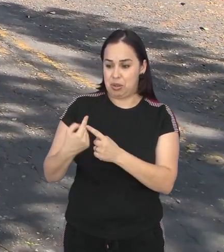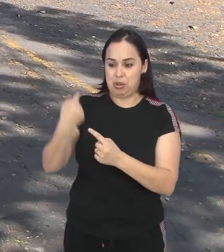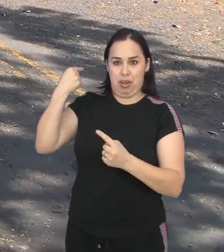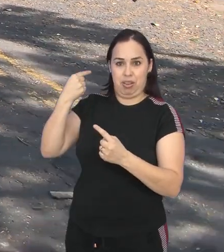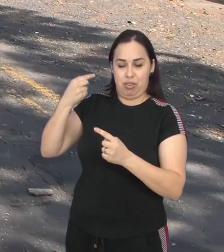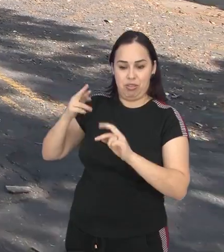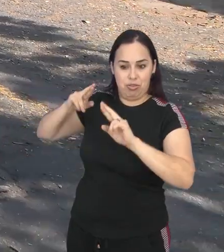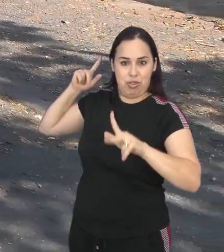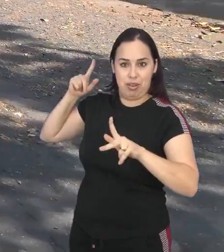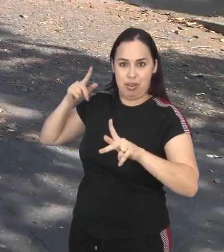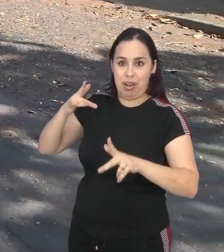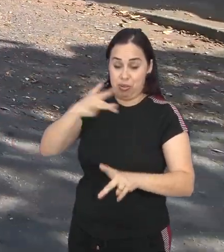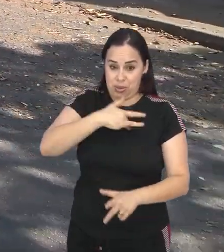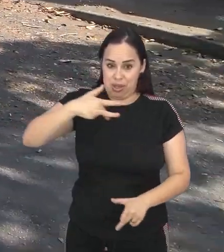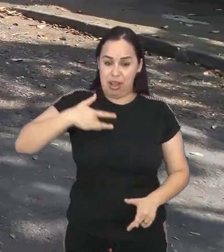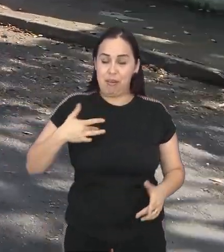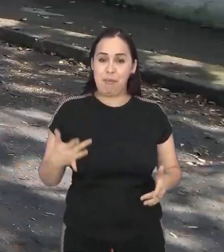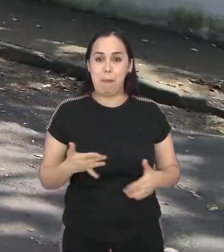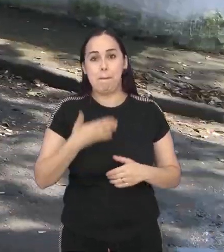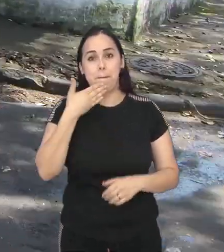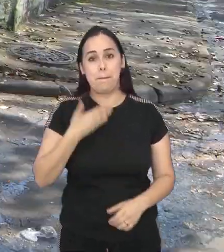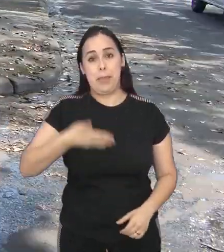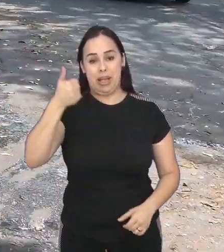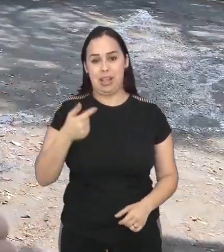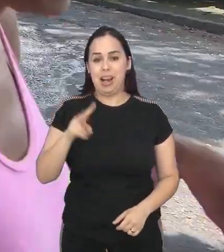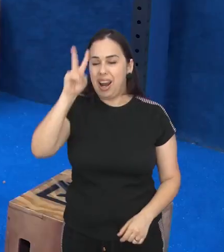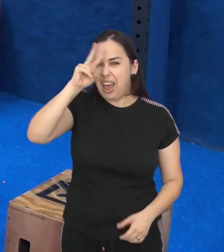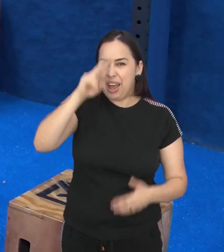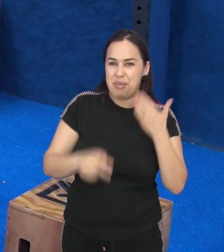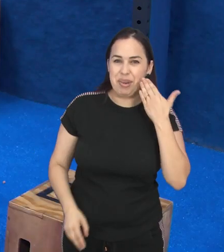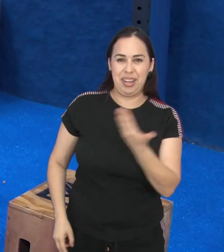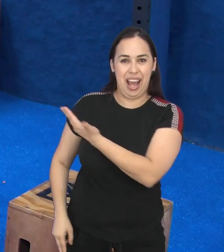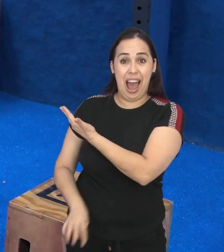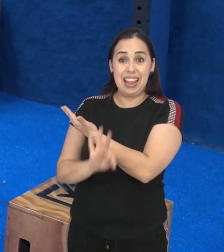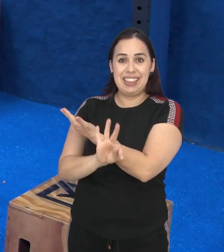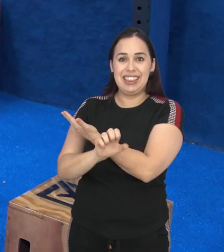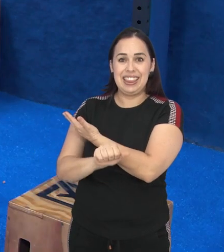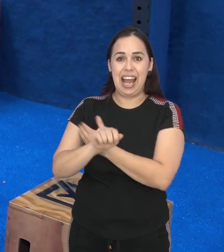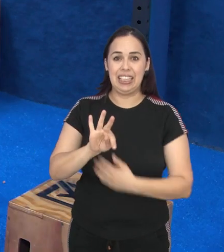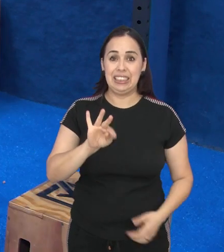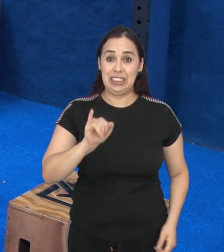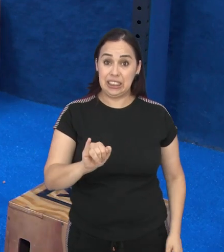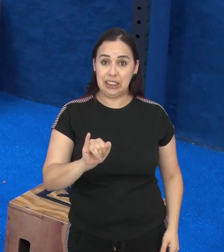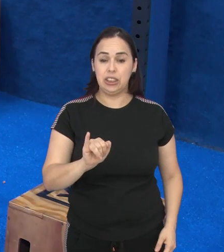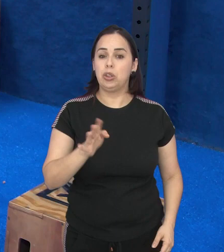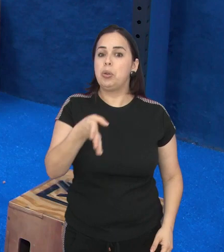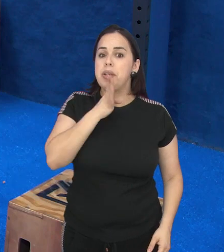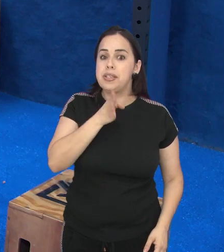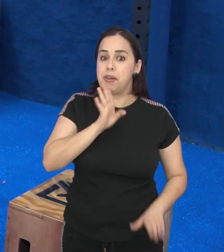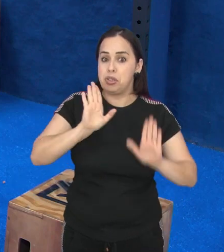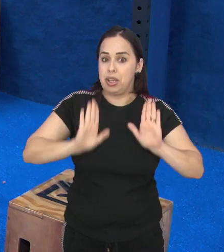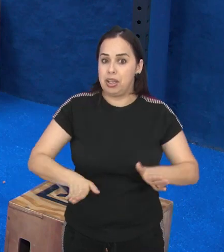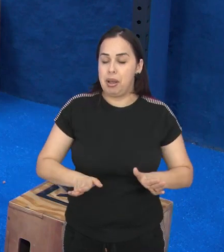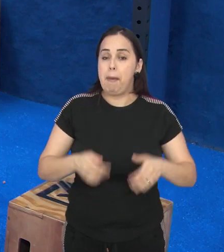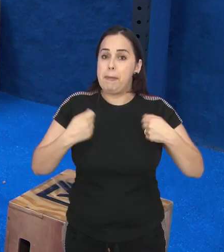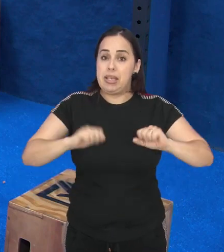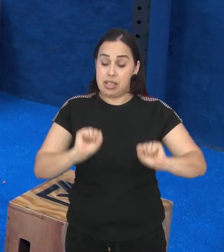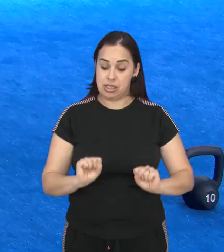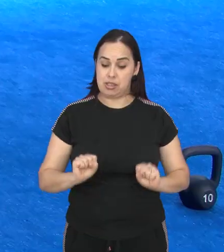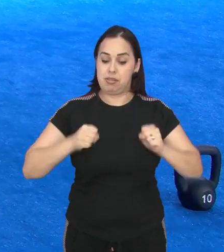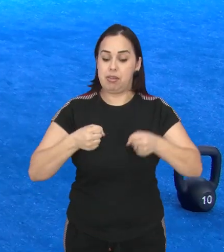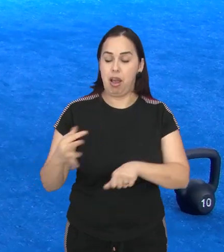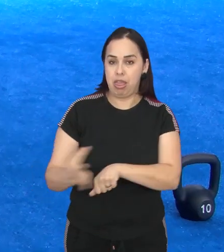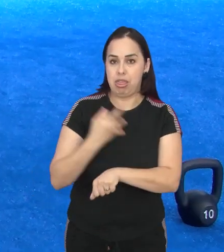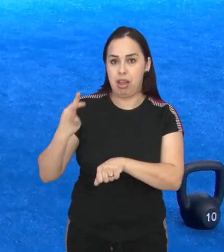2023 de um jeito diferente mais saudável e como lembrar a Tati que conhecemos no início dessa reportagem